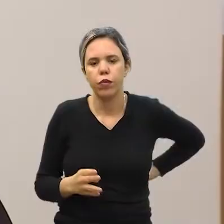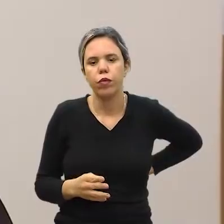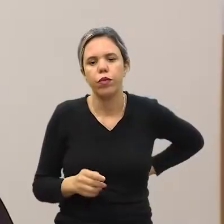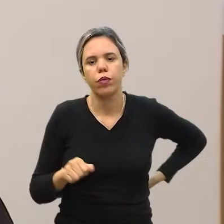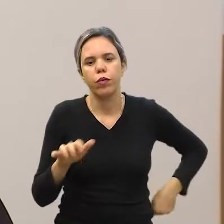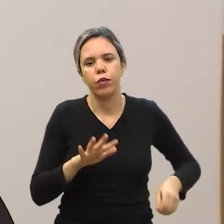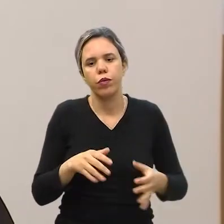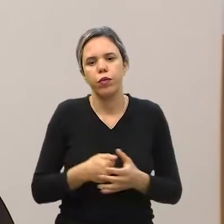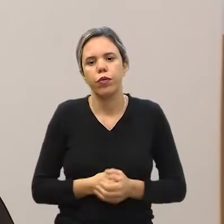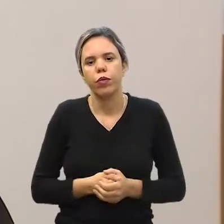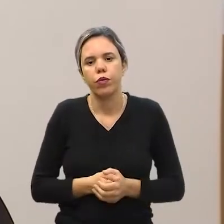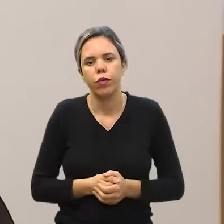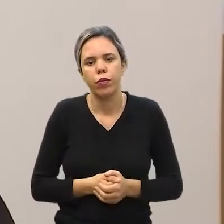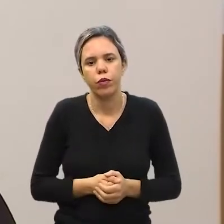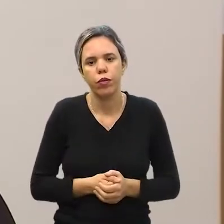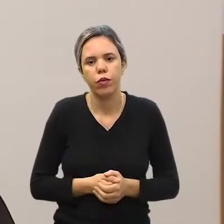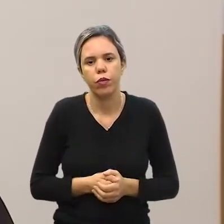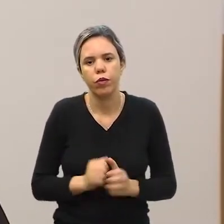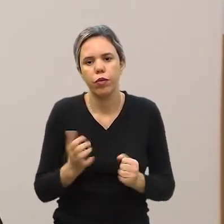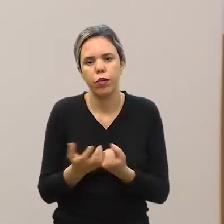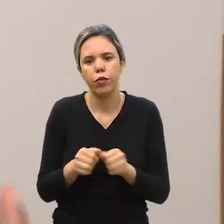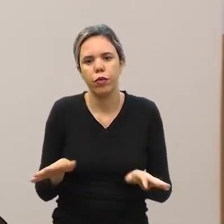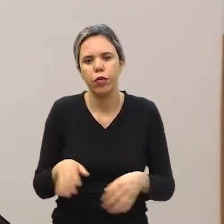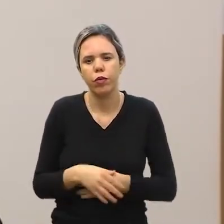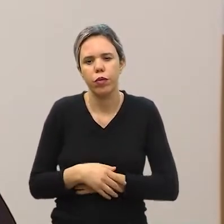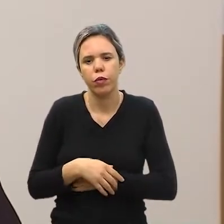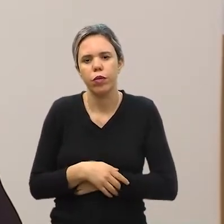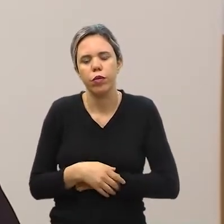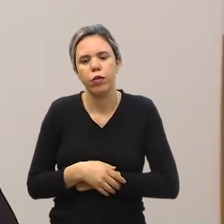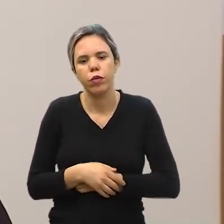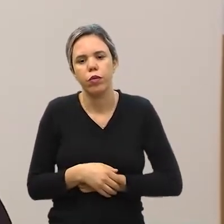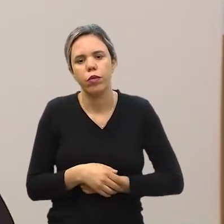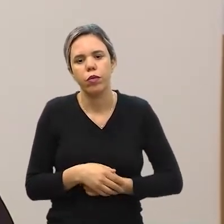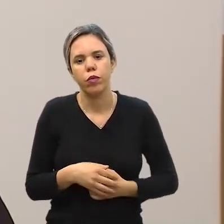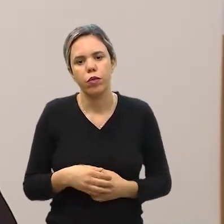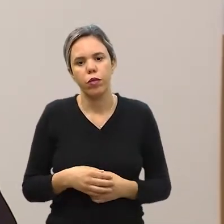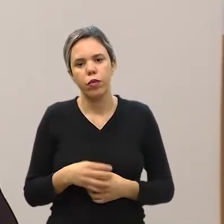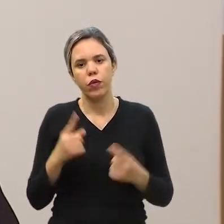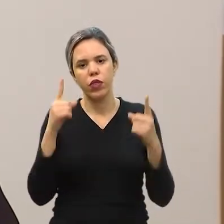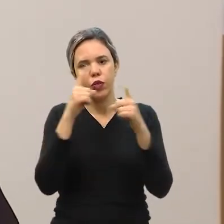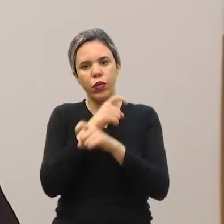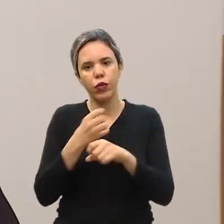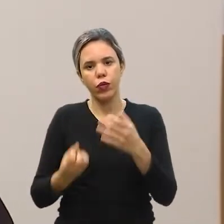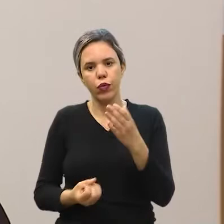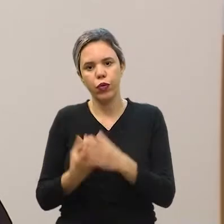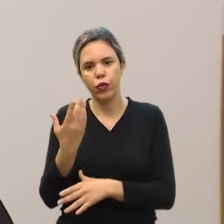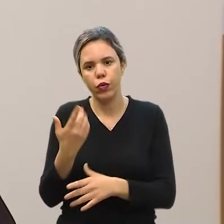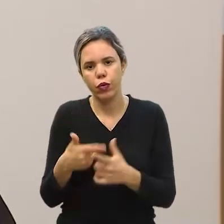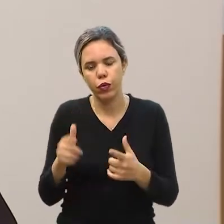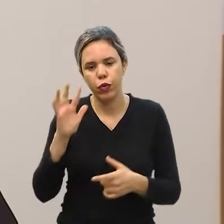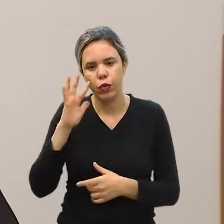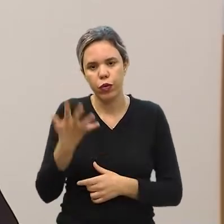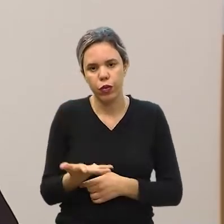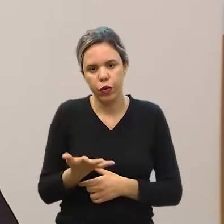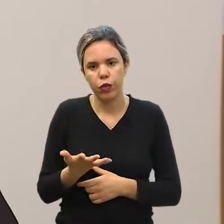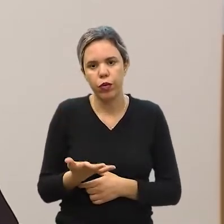geral? Bom, a pandemia, né, o cenário crítico que veio como